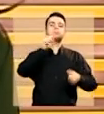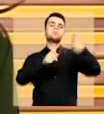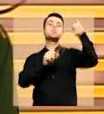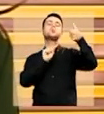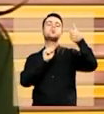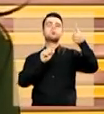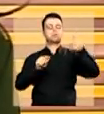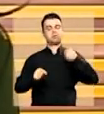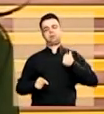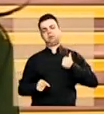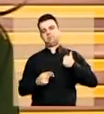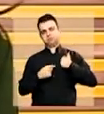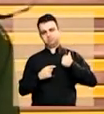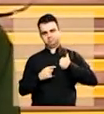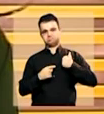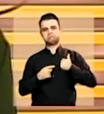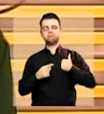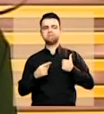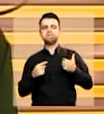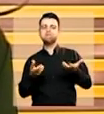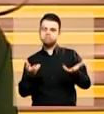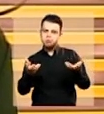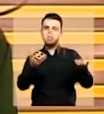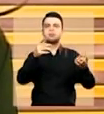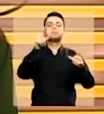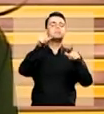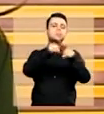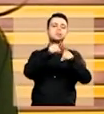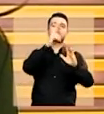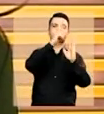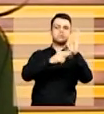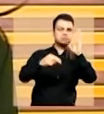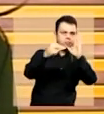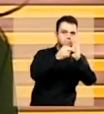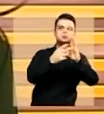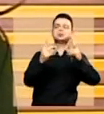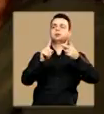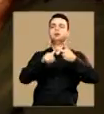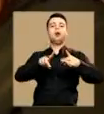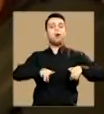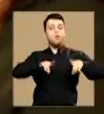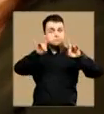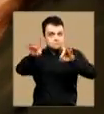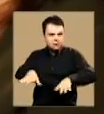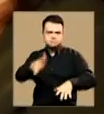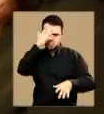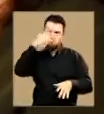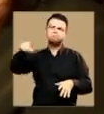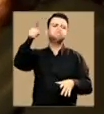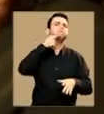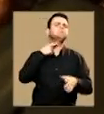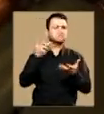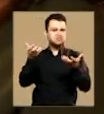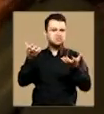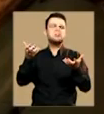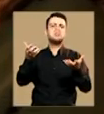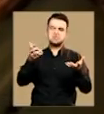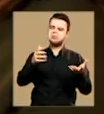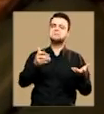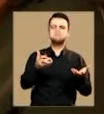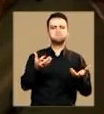lugar. Hoje a gente tem um crescimento muito grande de Nova Zelândia e Austrália, né? É um destino que é muito procurado, que os alunos vão muito